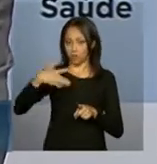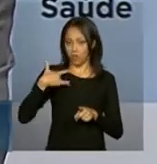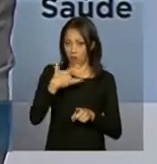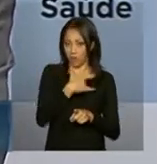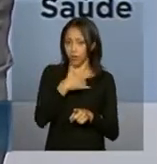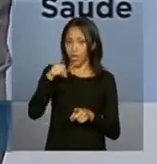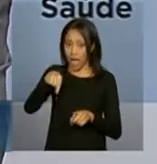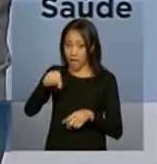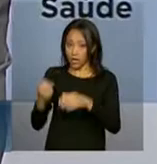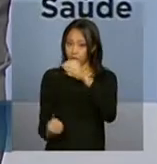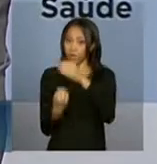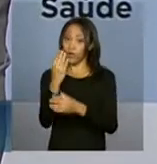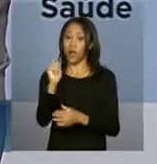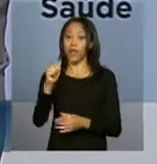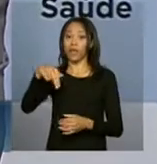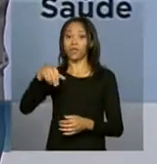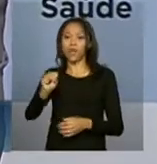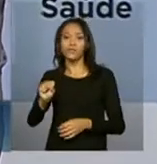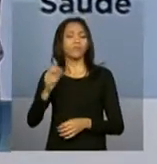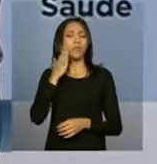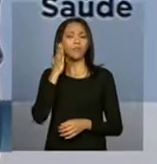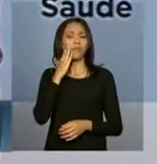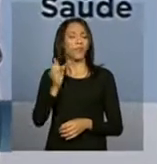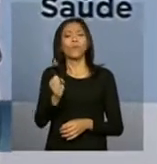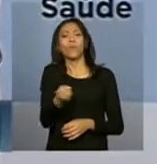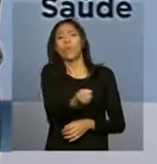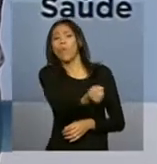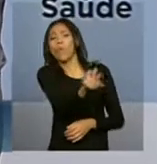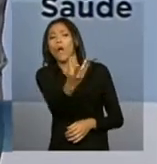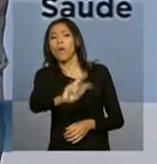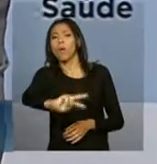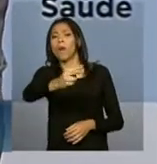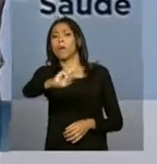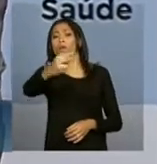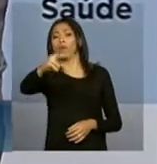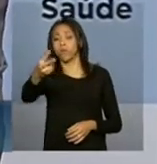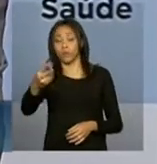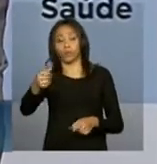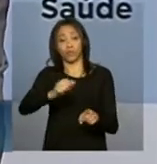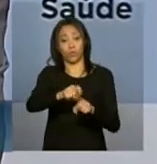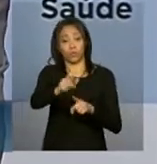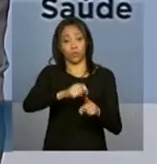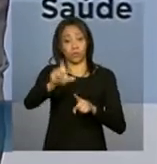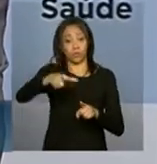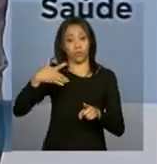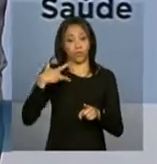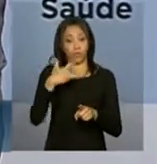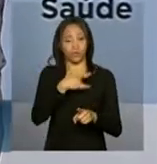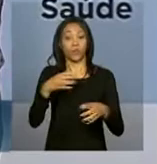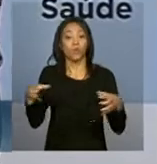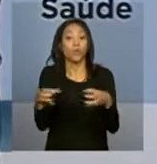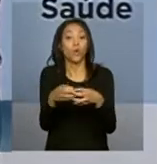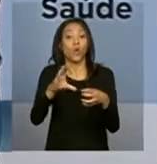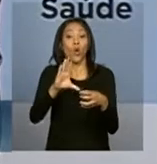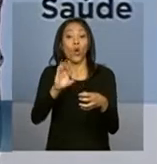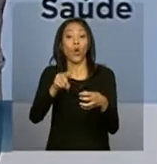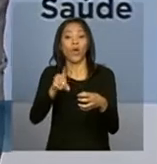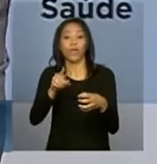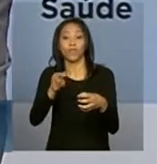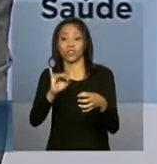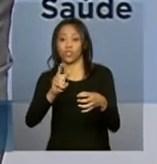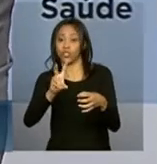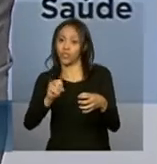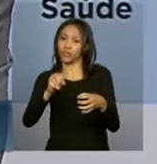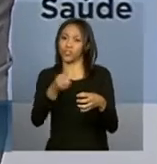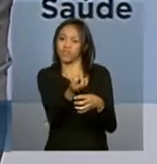um observatório para ver qual que é o reajuste dos planos coletivos, exatamente para identificar se tem algum tipo de abuso